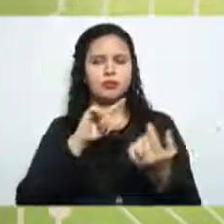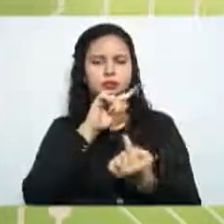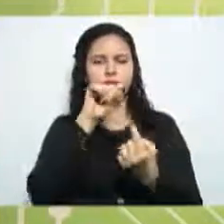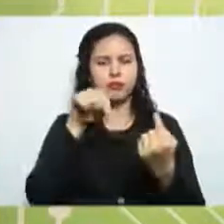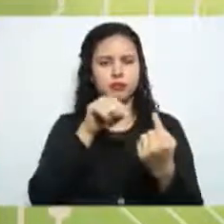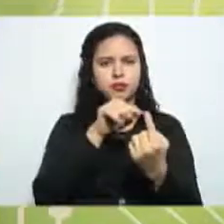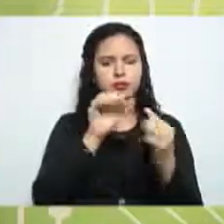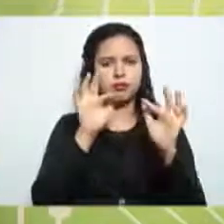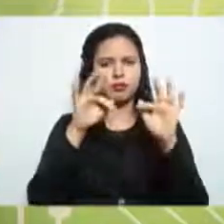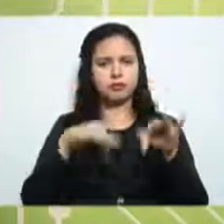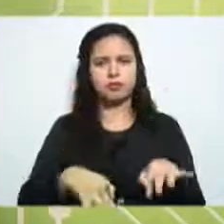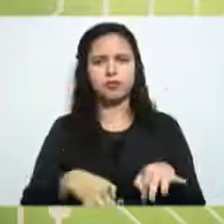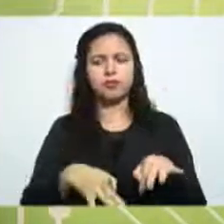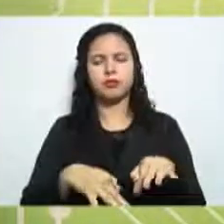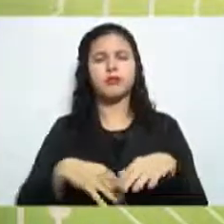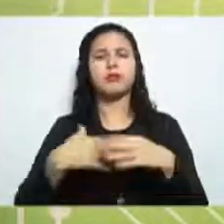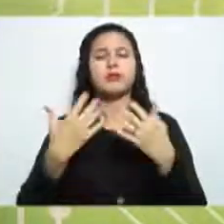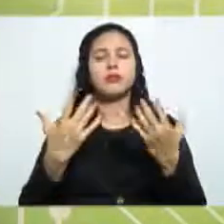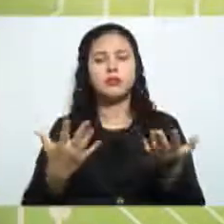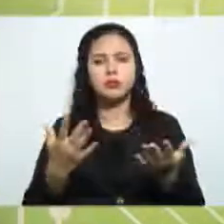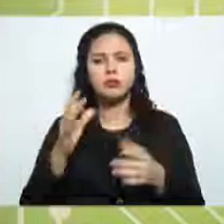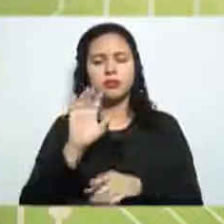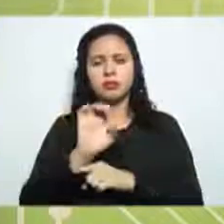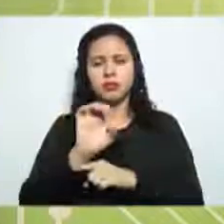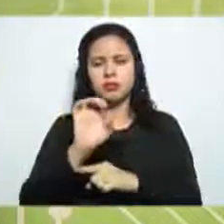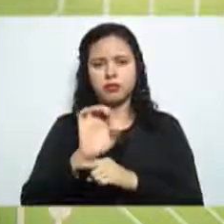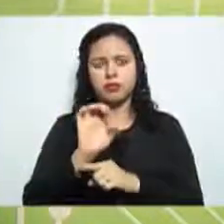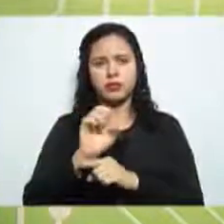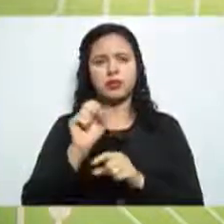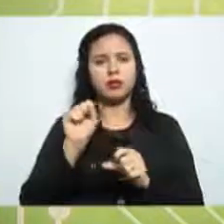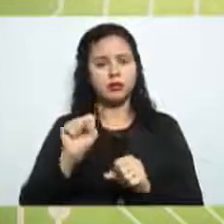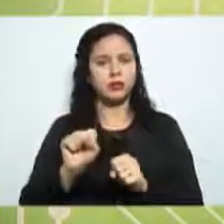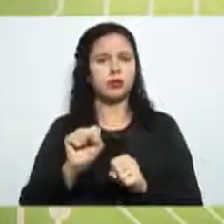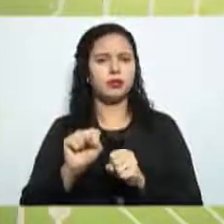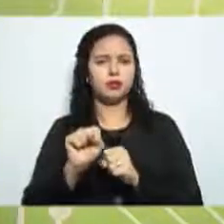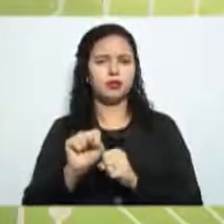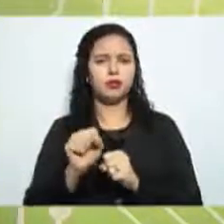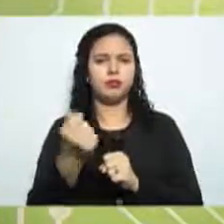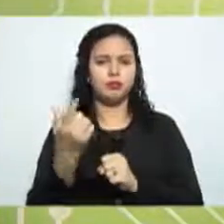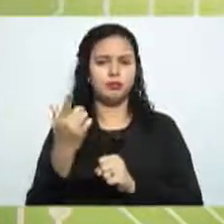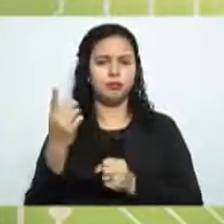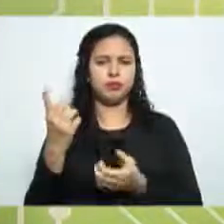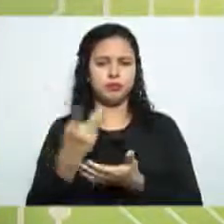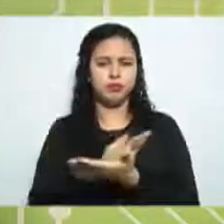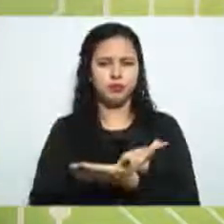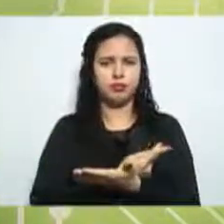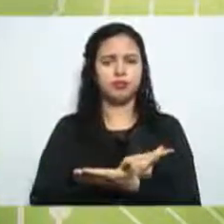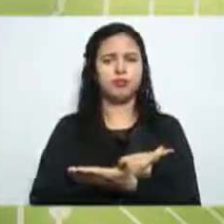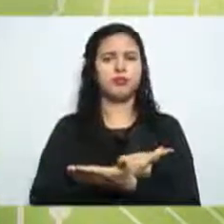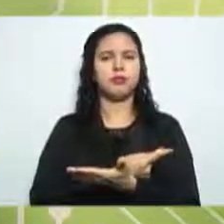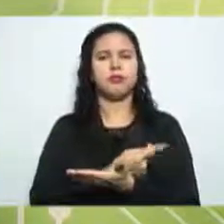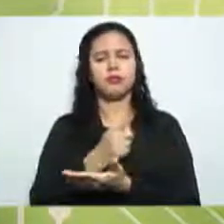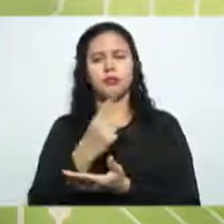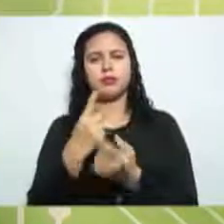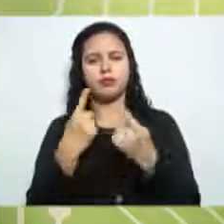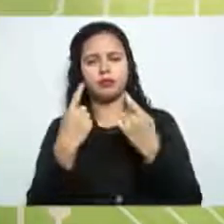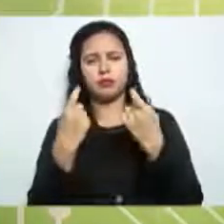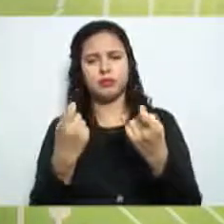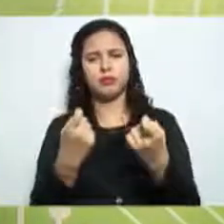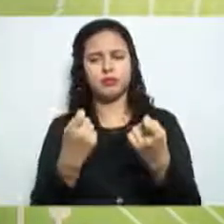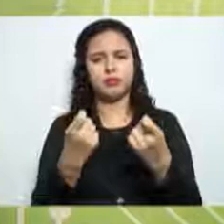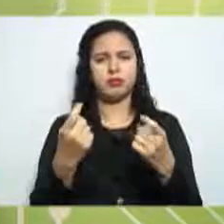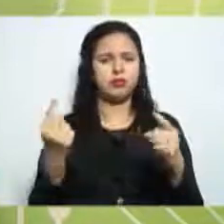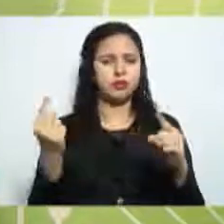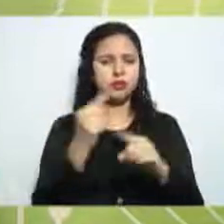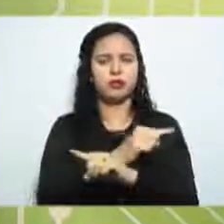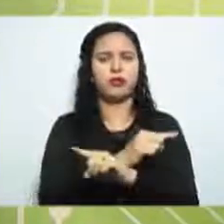final. O Estado ele pode agir de maneiras, às vezes, até contrárias, assim, com ações que vão chegar até a interesses contrários. Às vezes a União